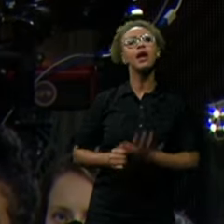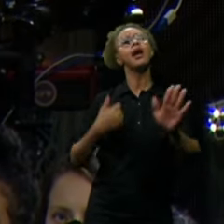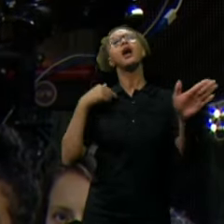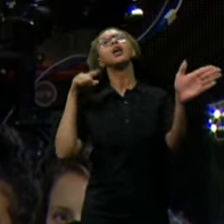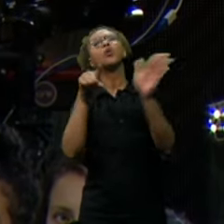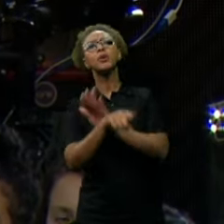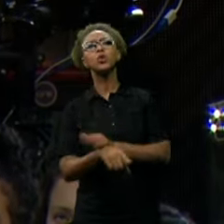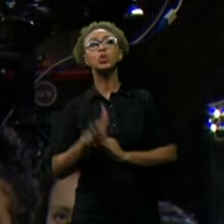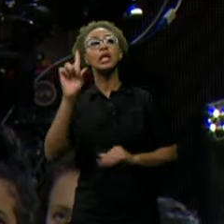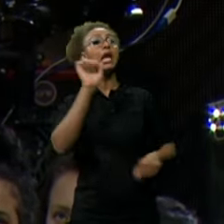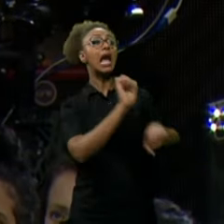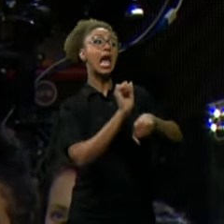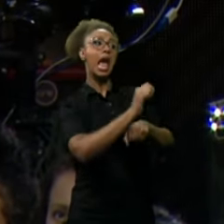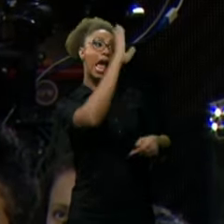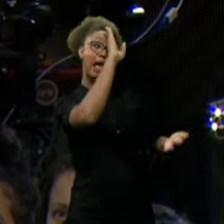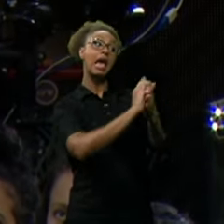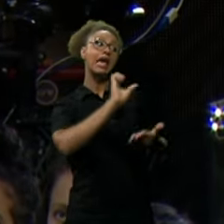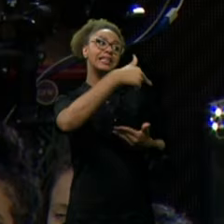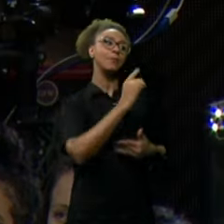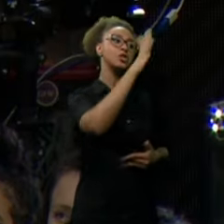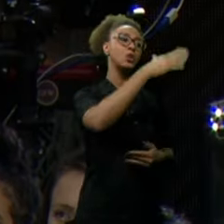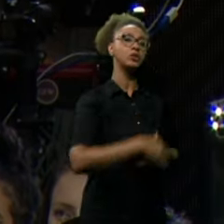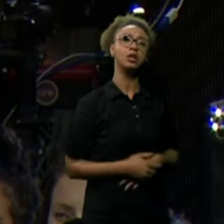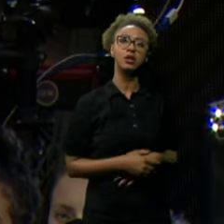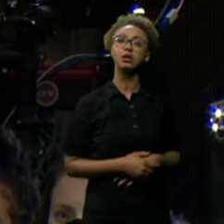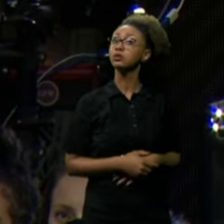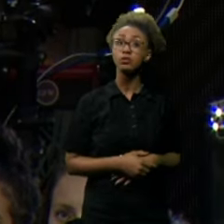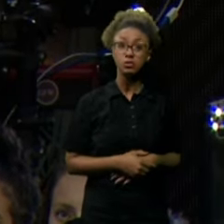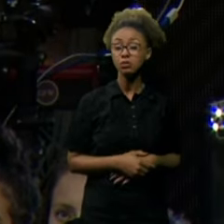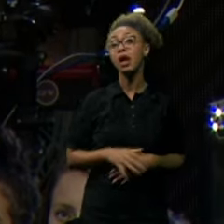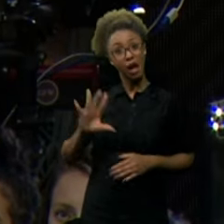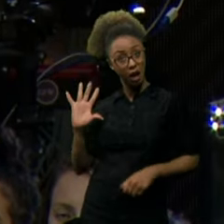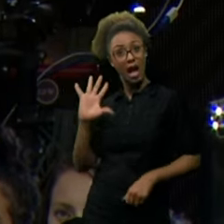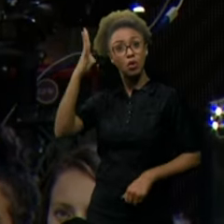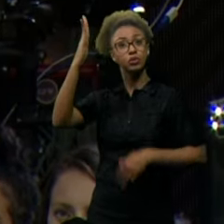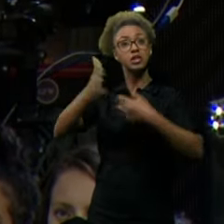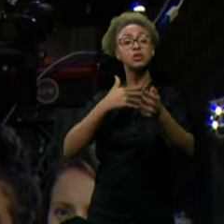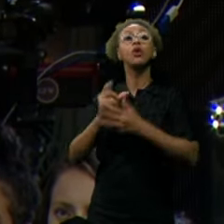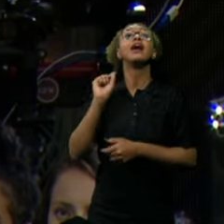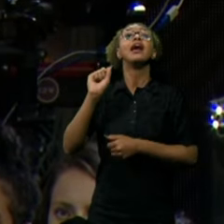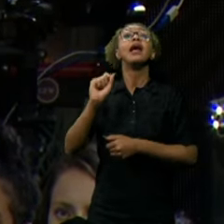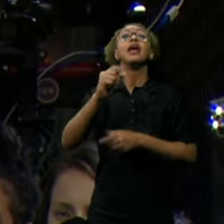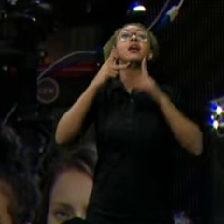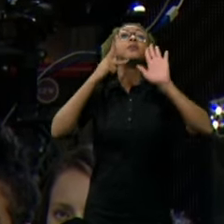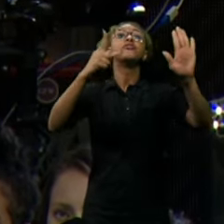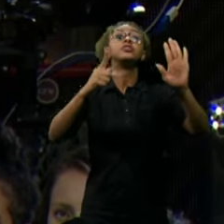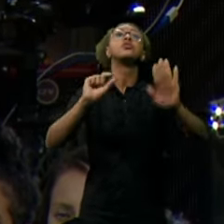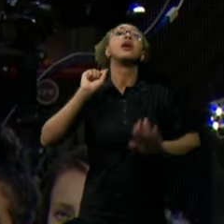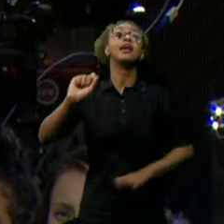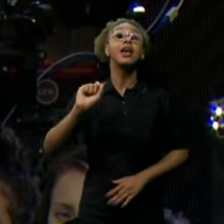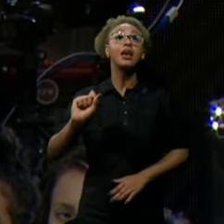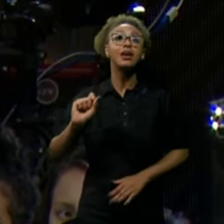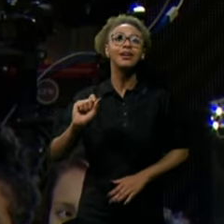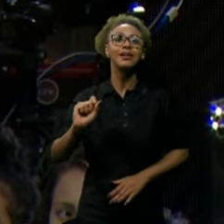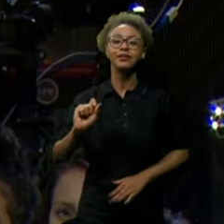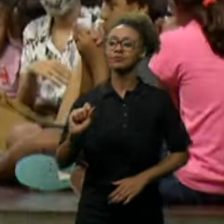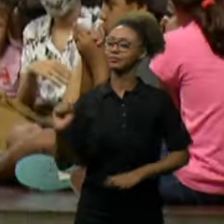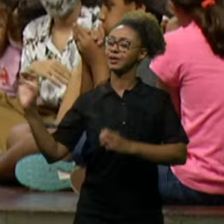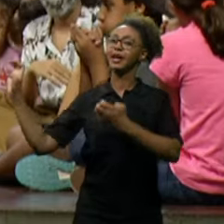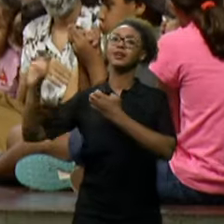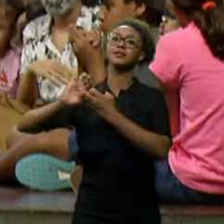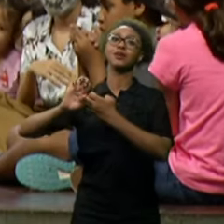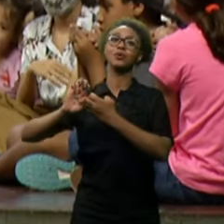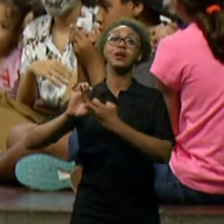pergunto Deus está contando com a fé dela mas por que que realizou assim mesmo porque quem profetizou foi quando você está